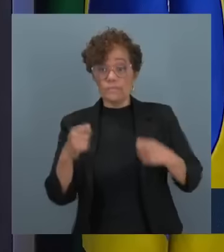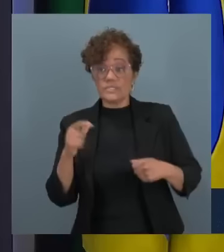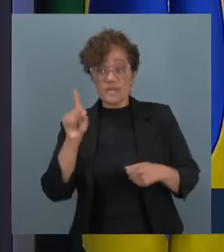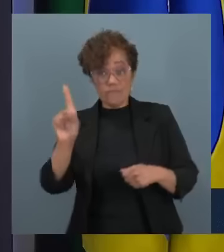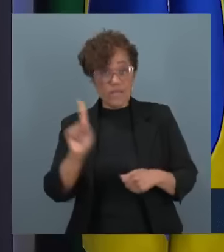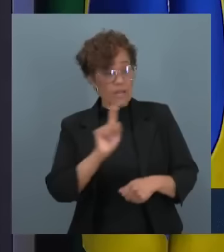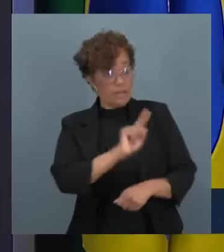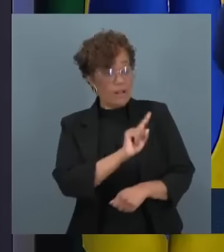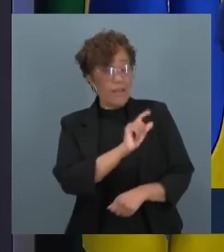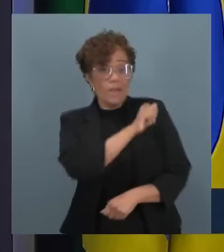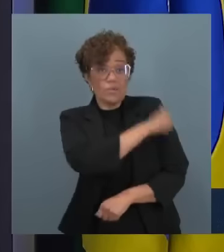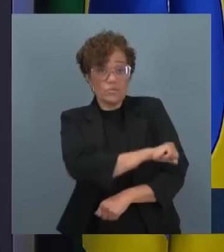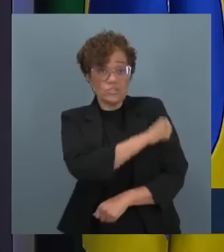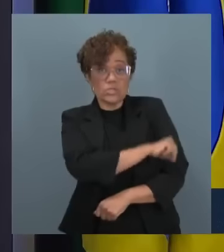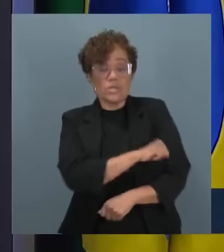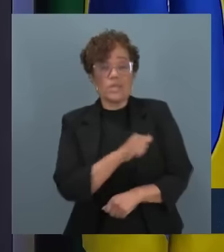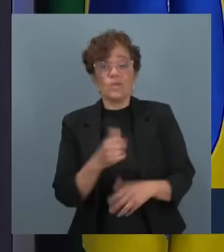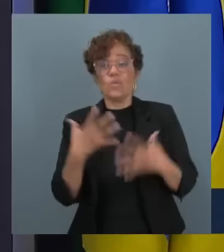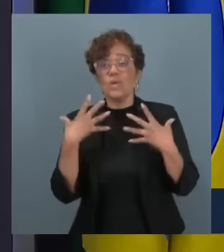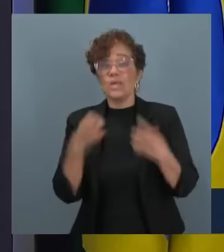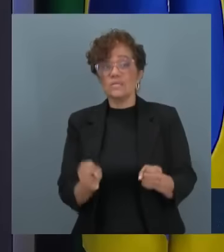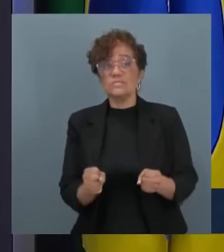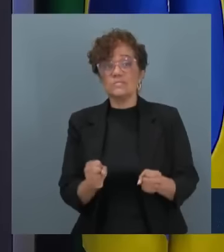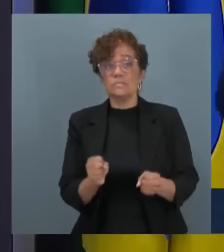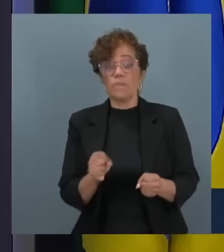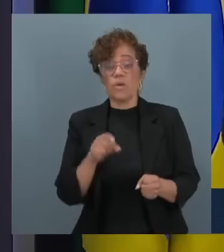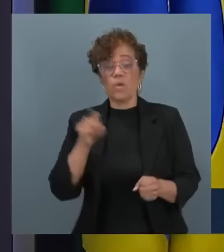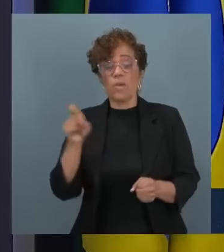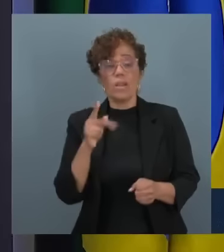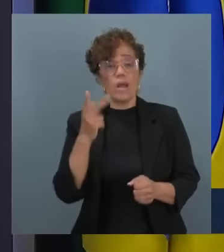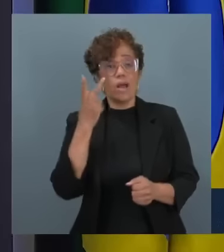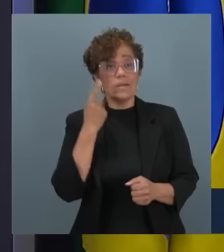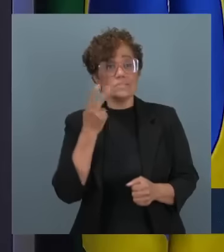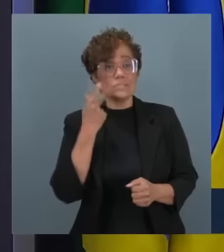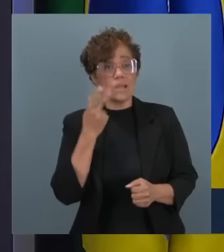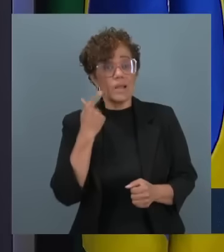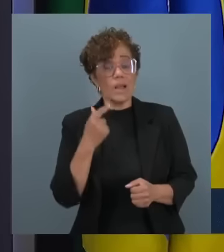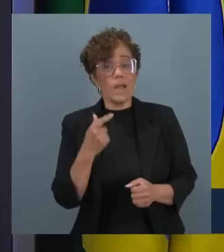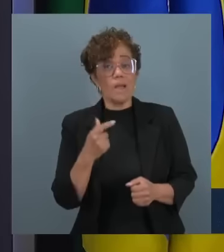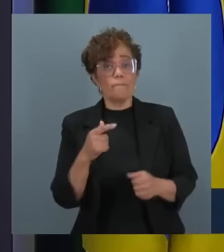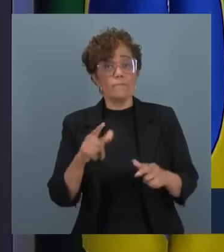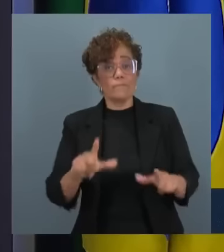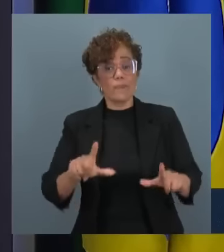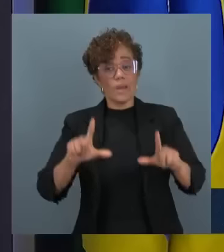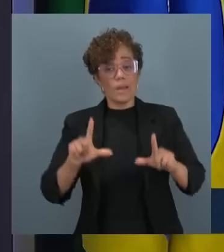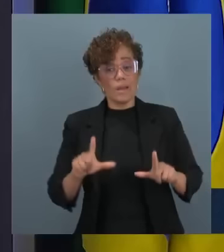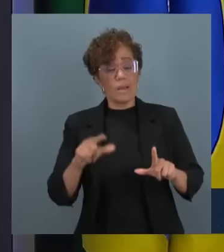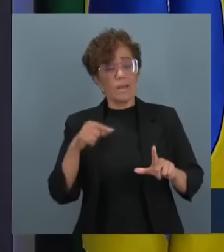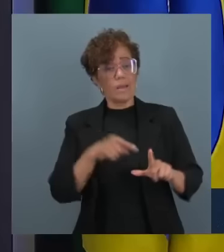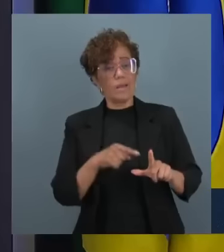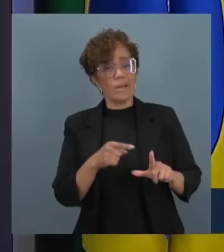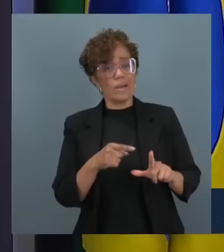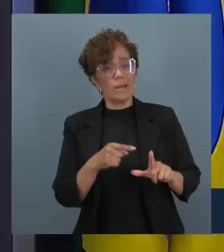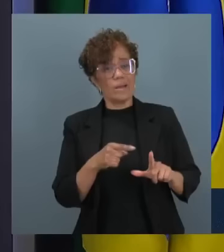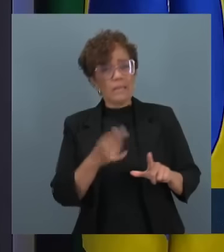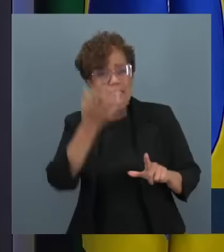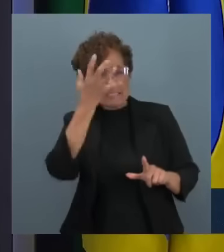Ceará receber o título, acredite se quiser. Olha a inversão de valores desse país. É sério isso?